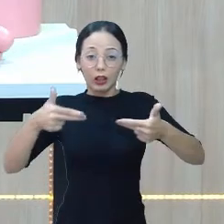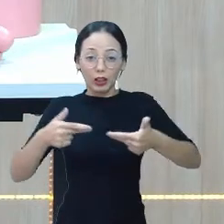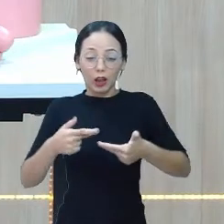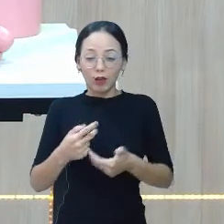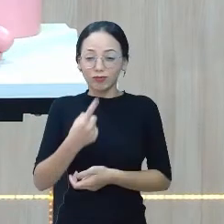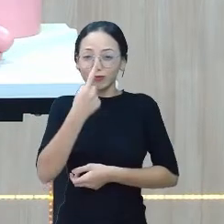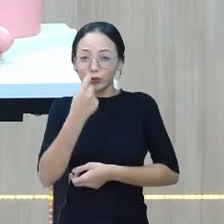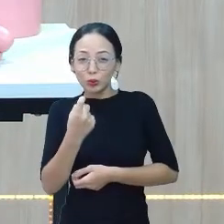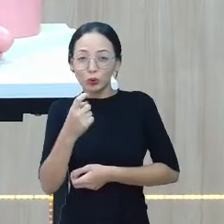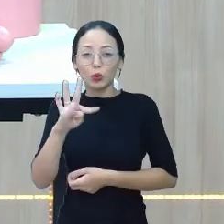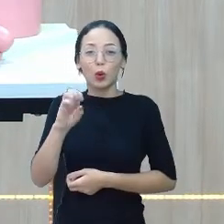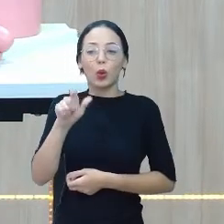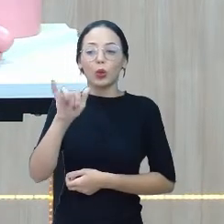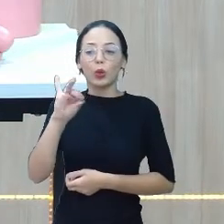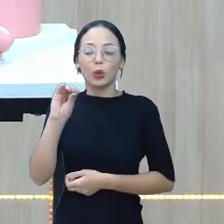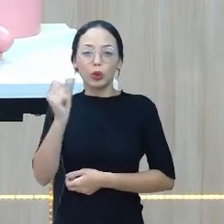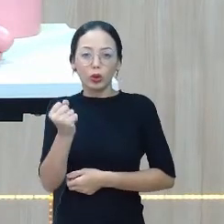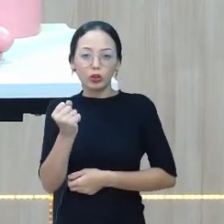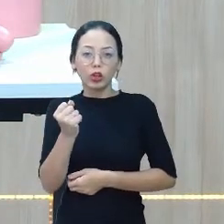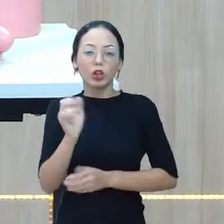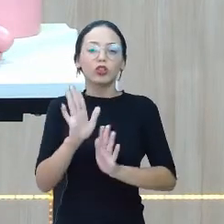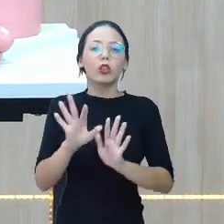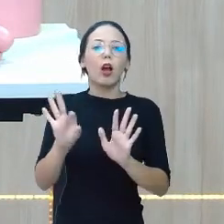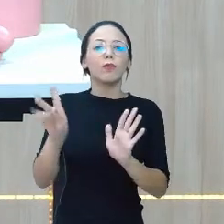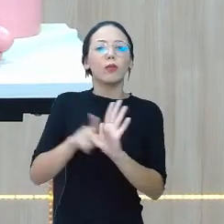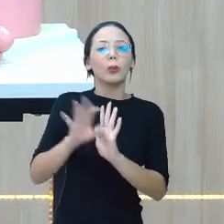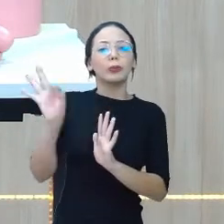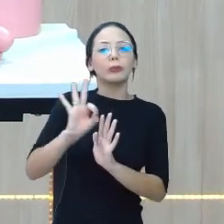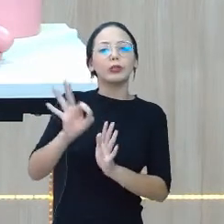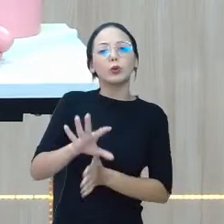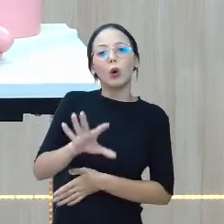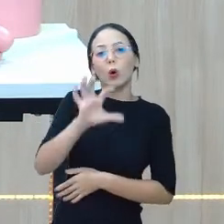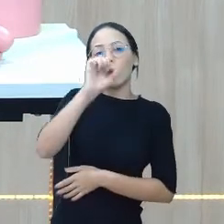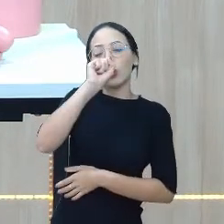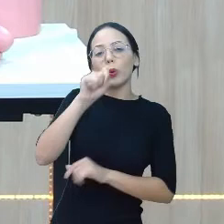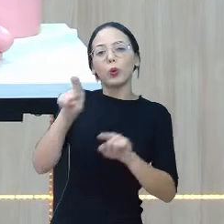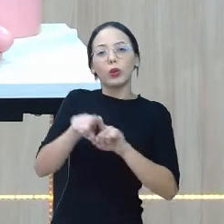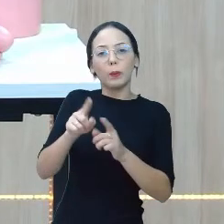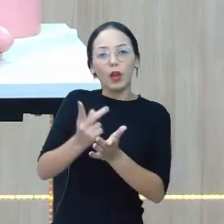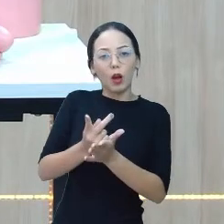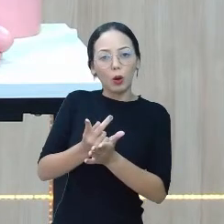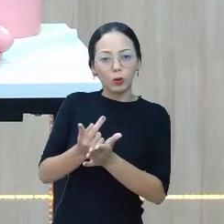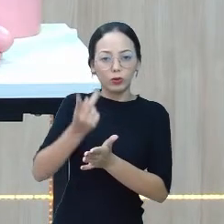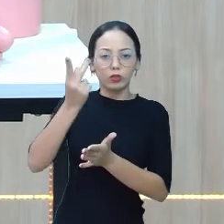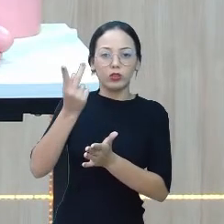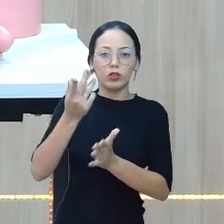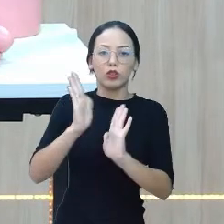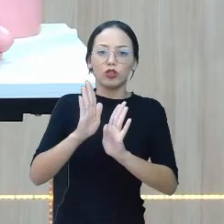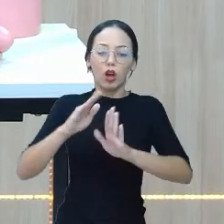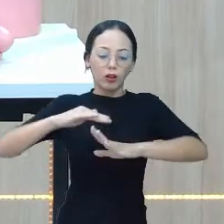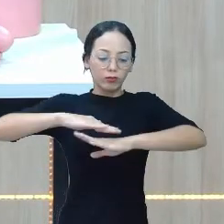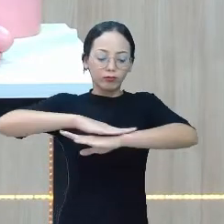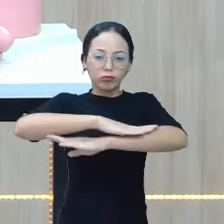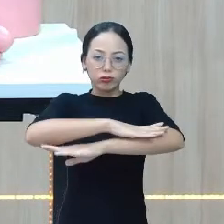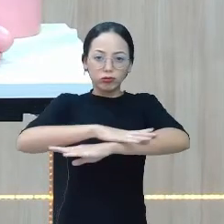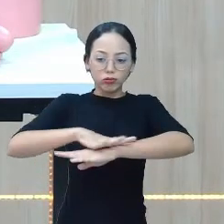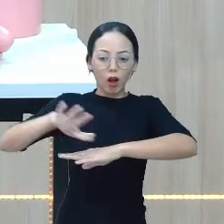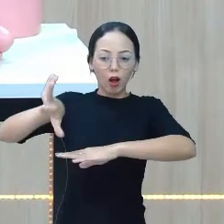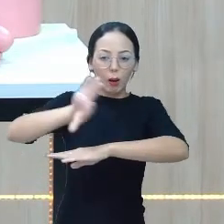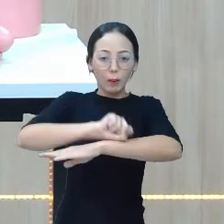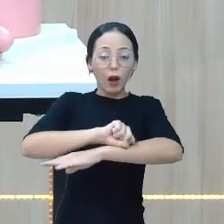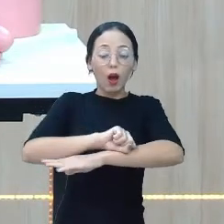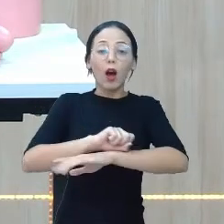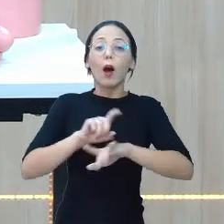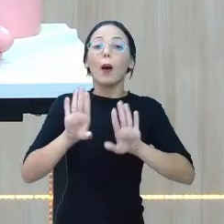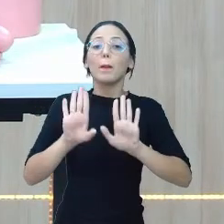tóxicas, né? Um percentual também da respiração vai acontecer a nível de pele, mas